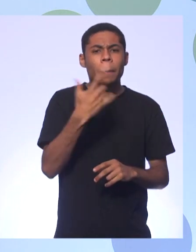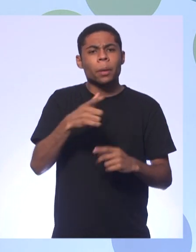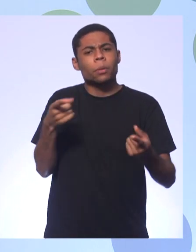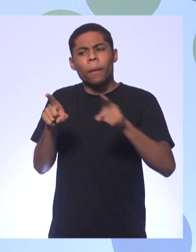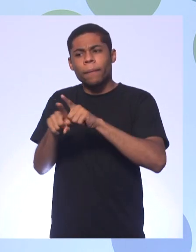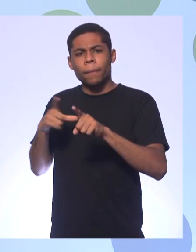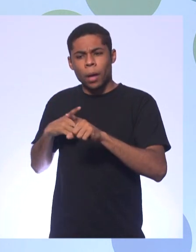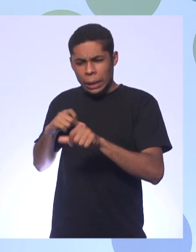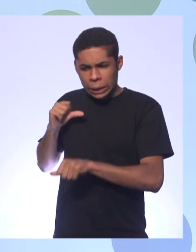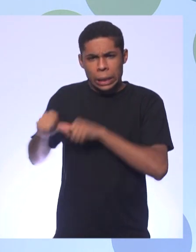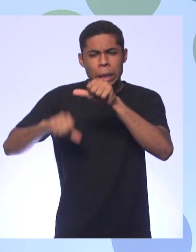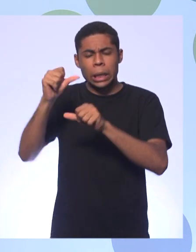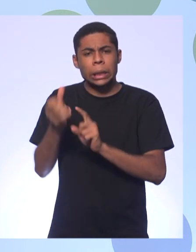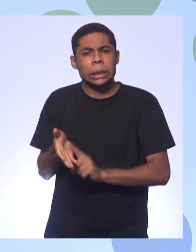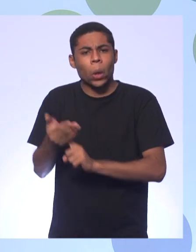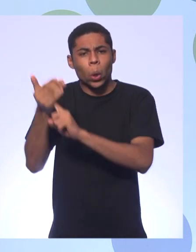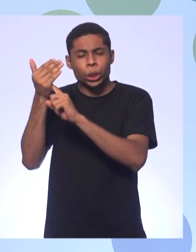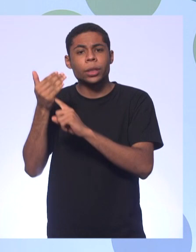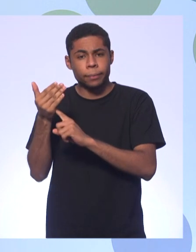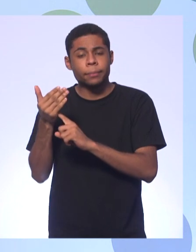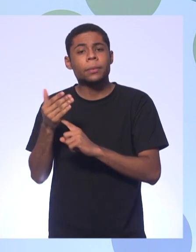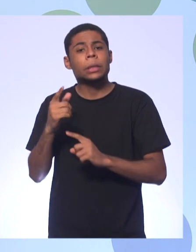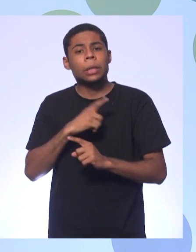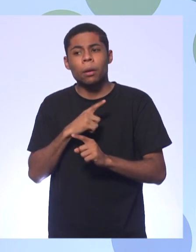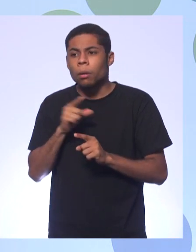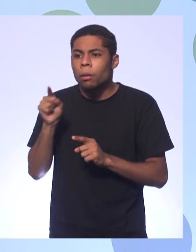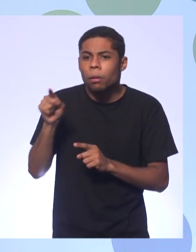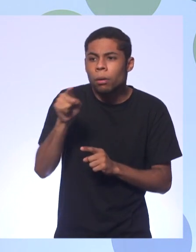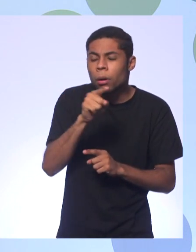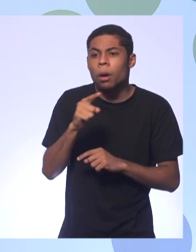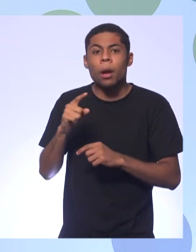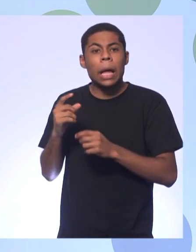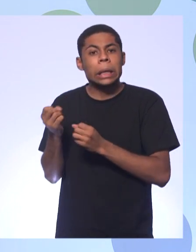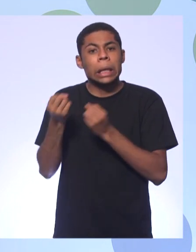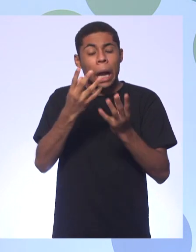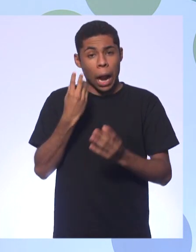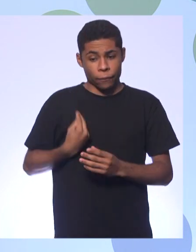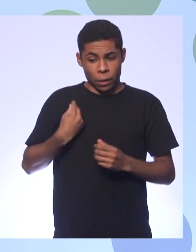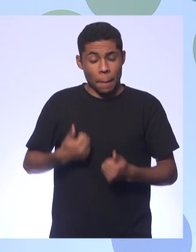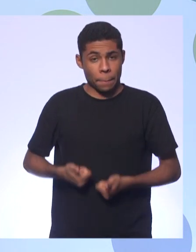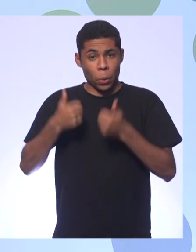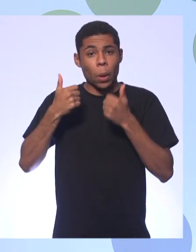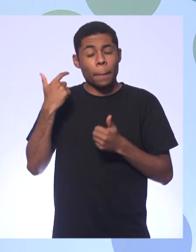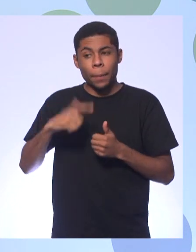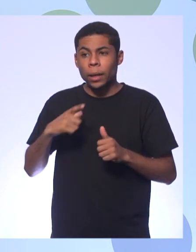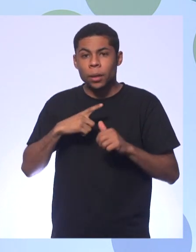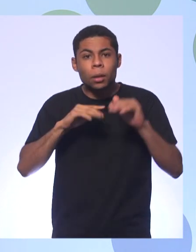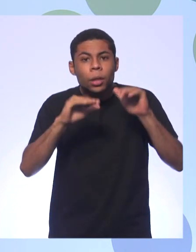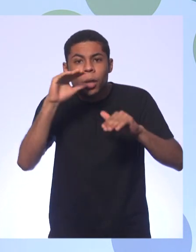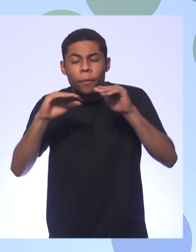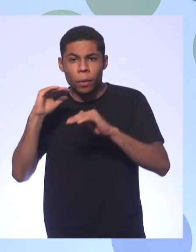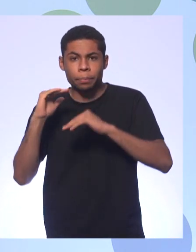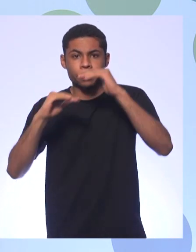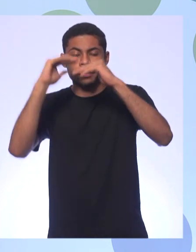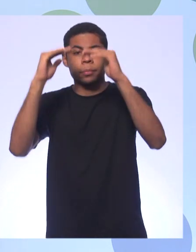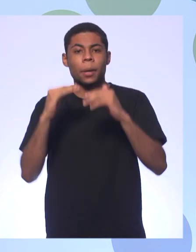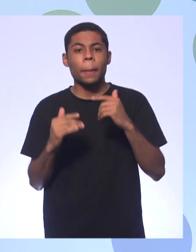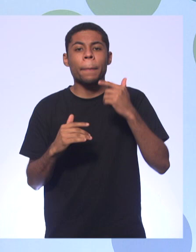com as transformações tecnológicas indicadores de qualidade de vida e nível de desenvolvimento